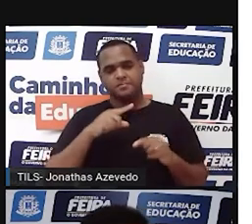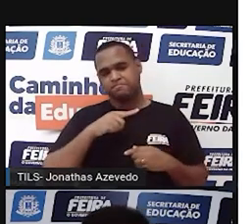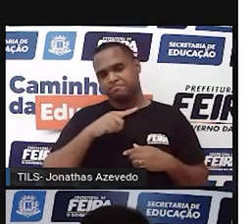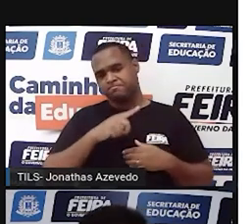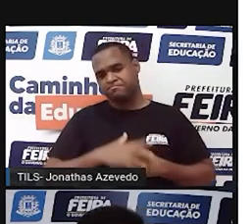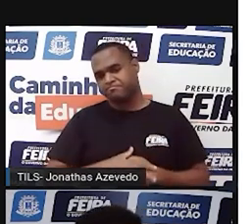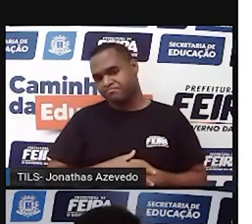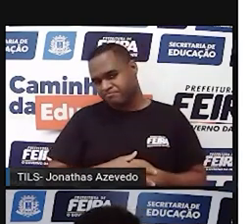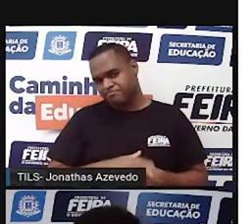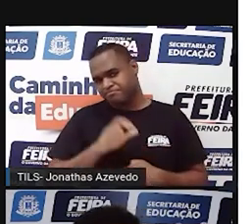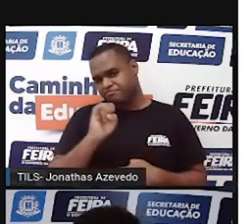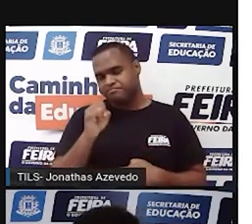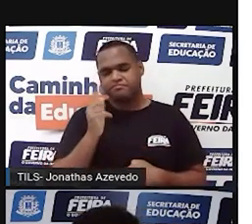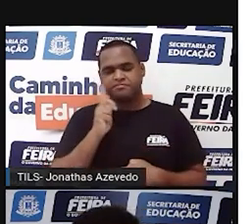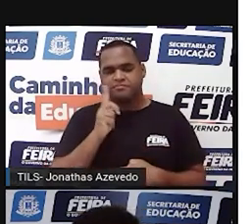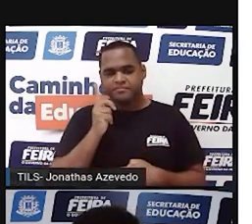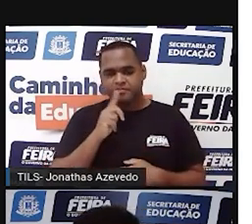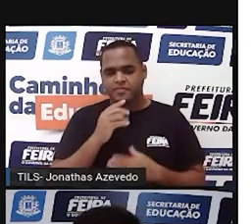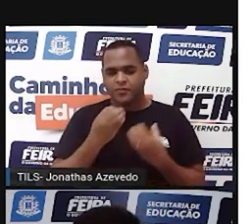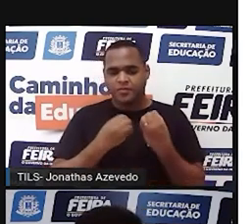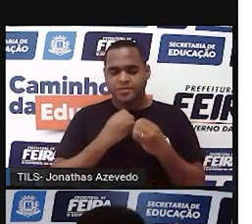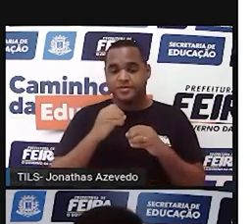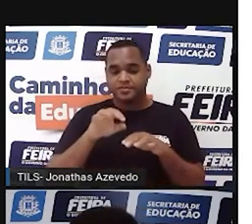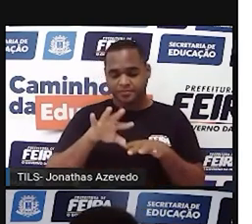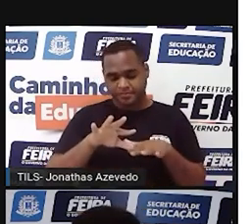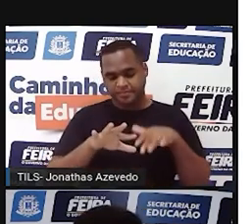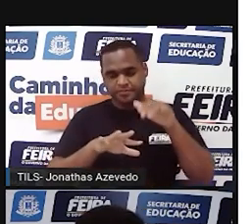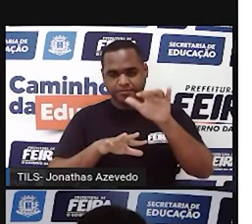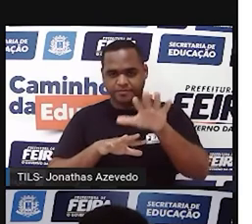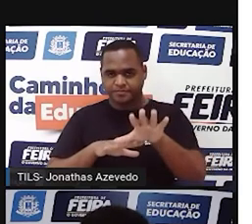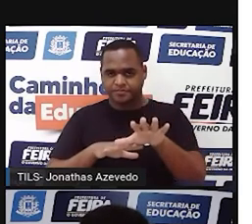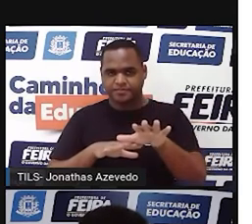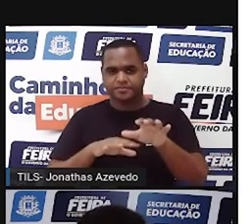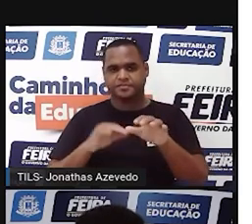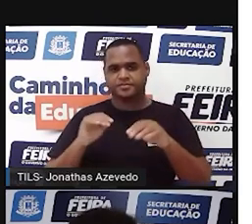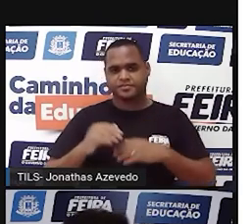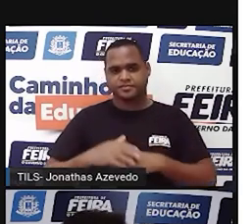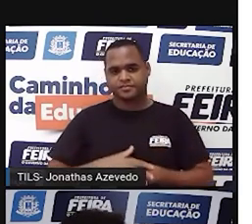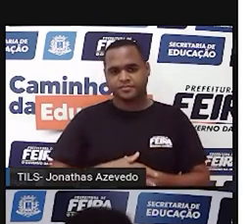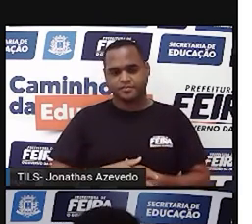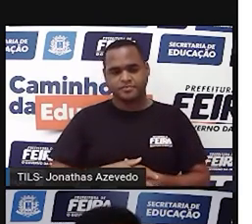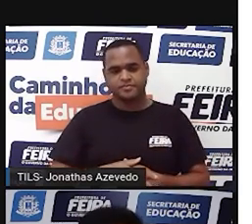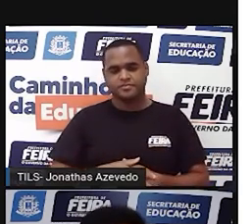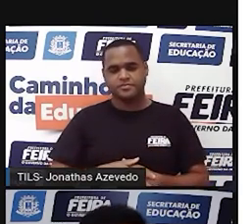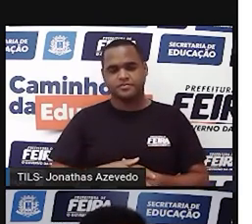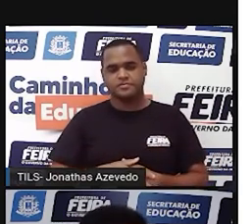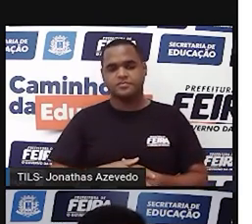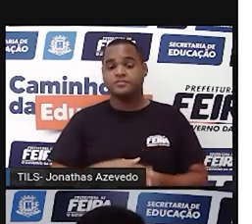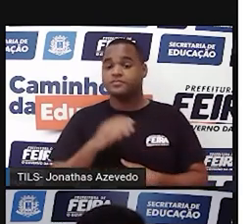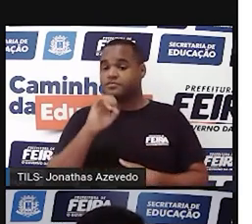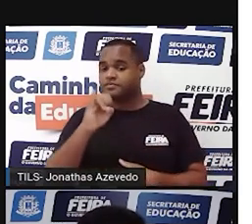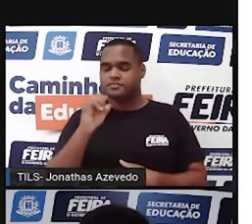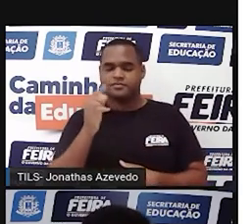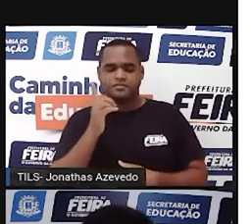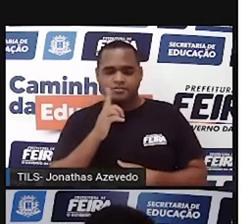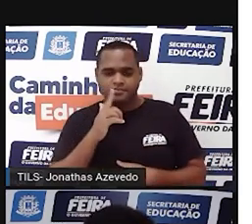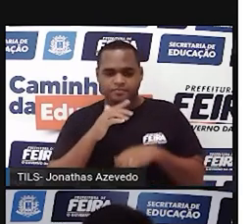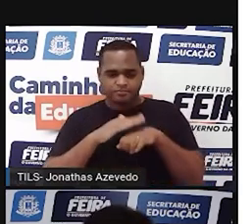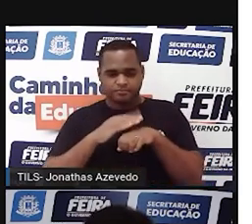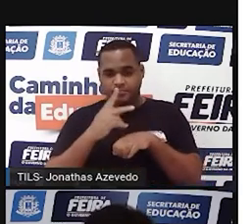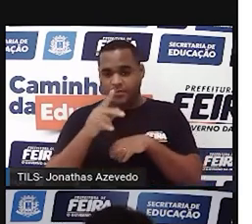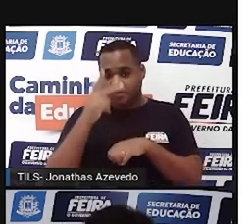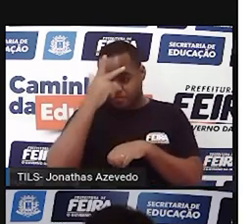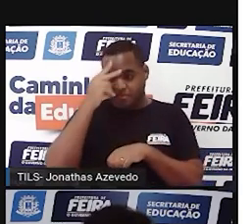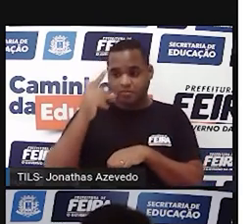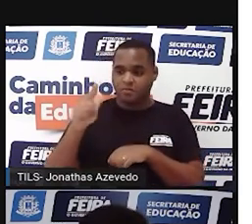Por exemplo, se a gente pegar aqui, ó, o nosso palmo. Quer ver só? O que acontece se você e outra